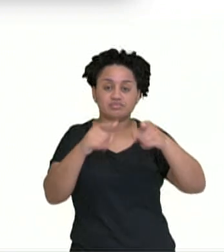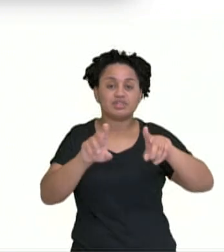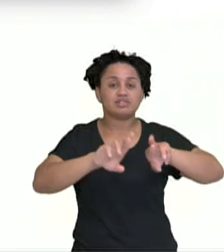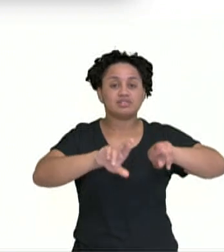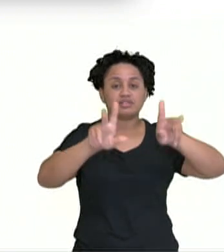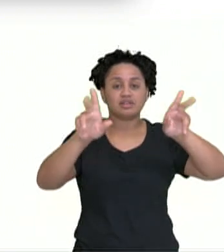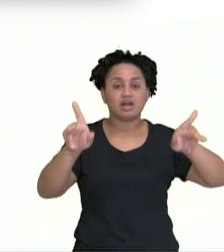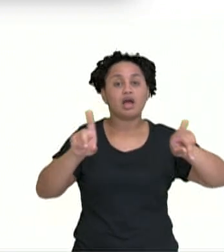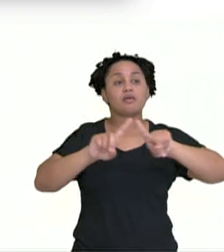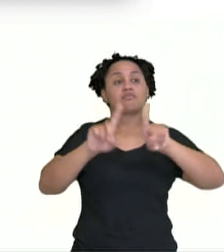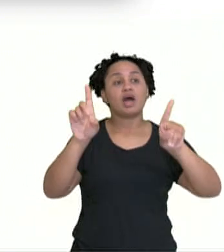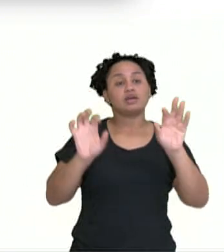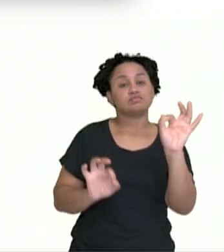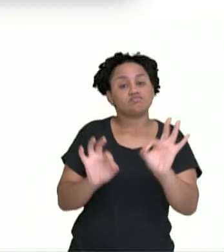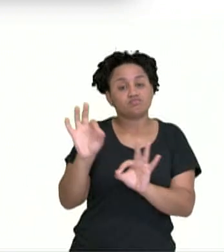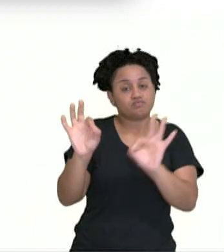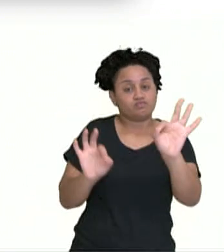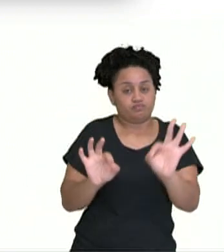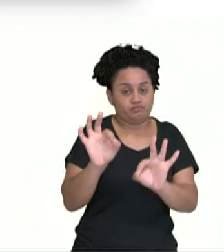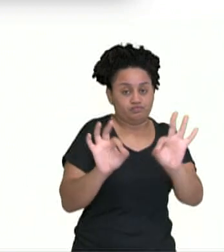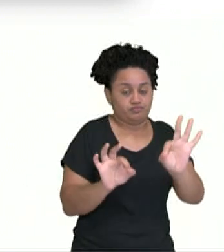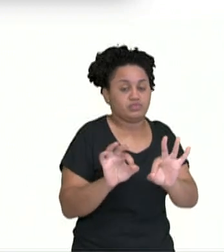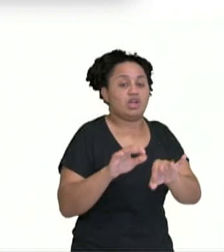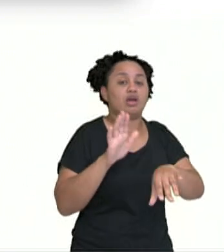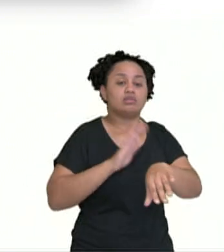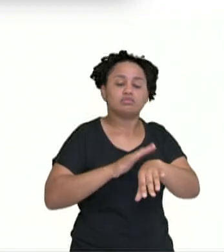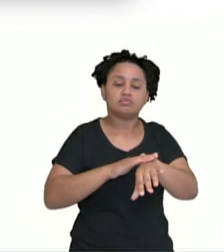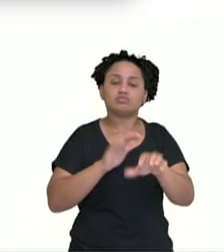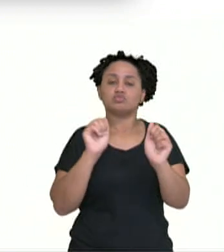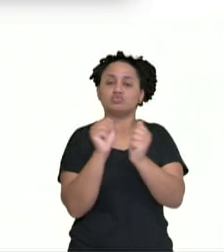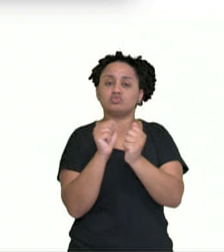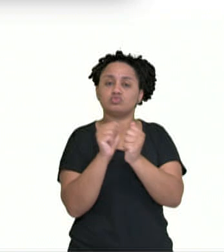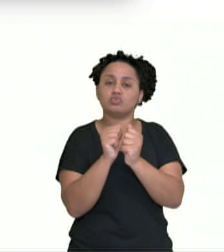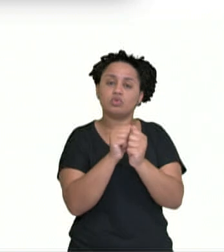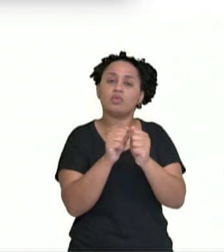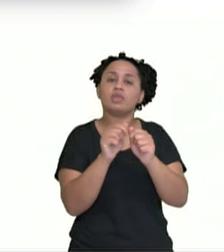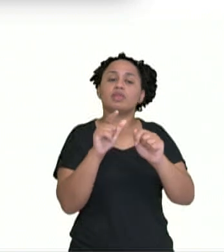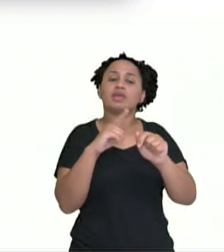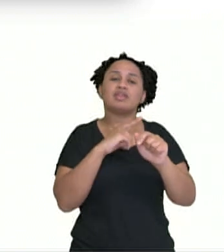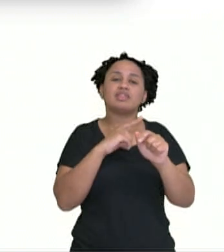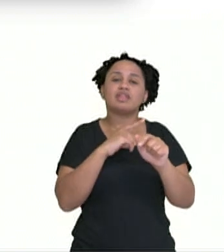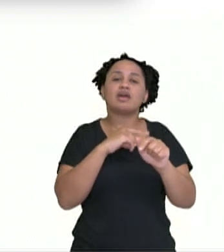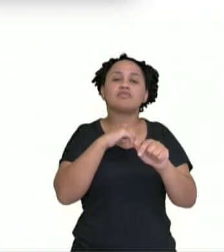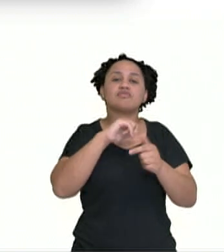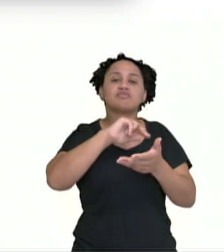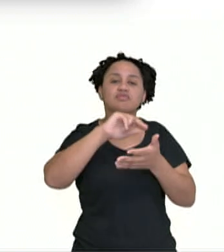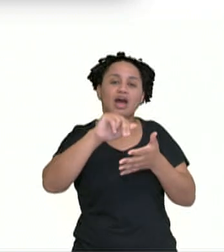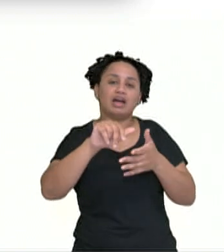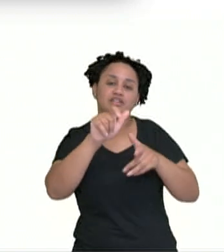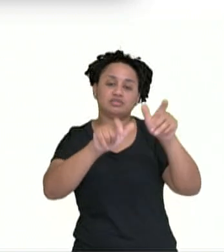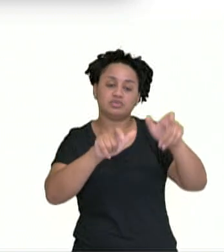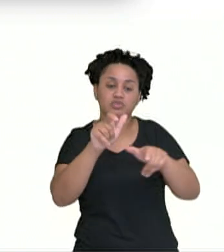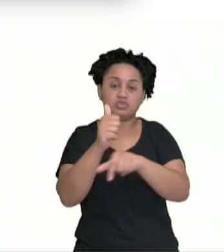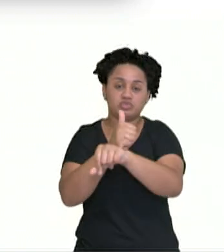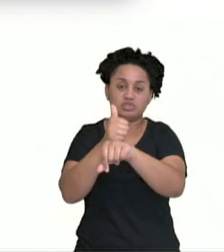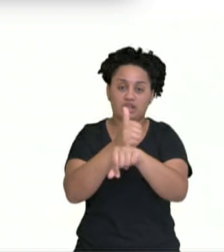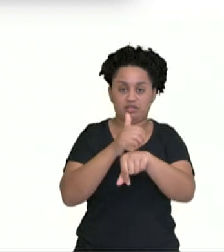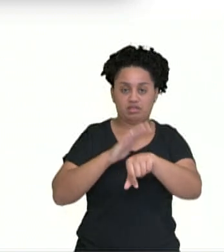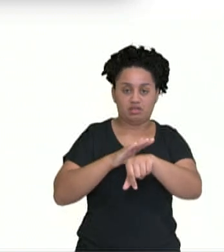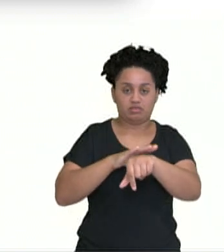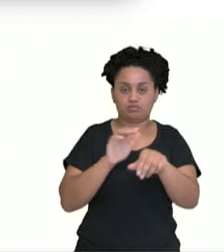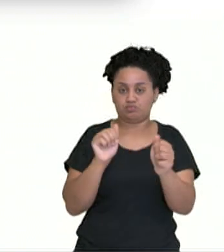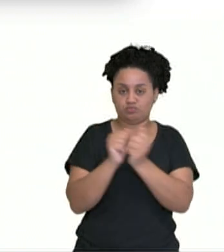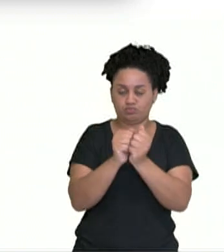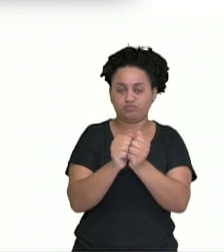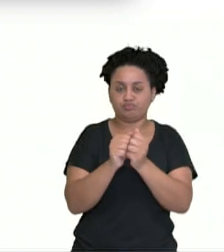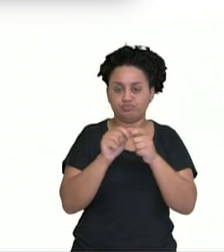porém organizados, que são tocados juntos e com mais de um instrumentista executando a música.